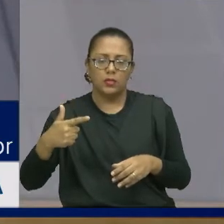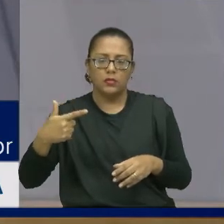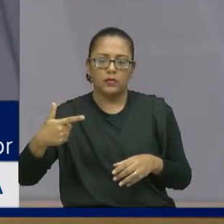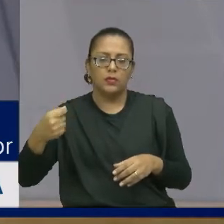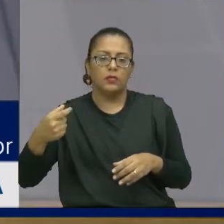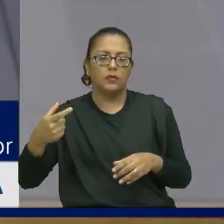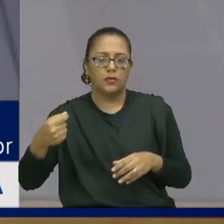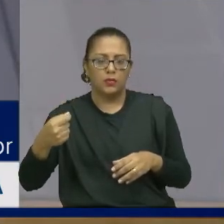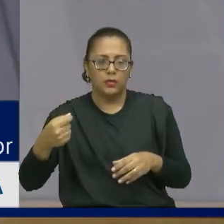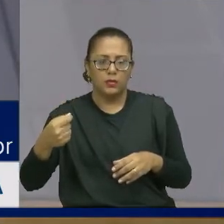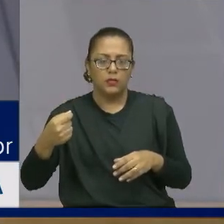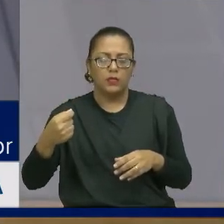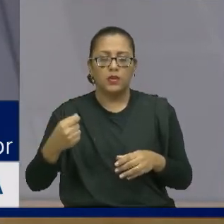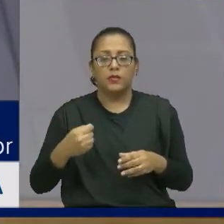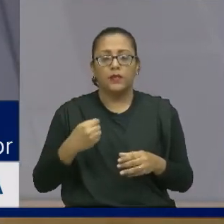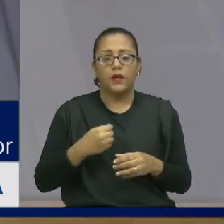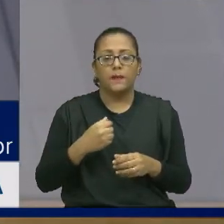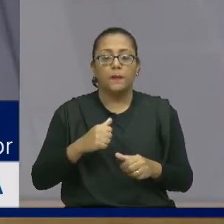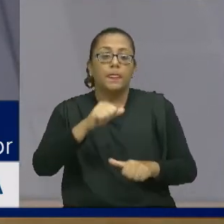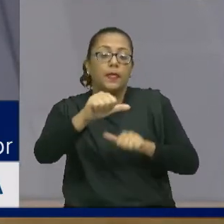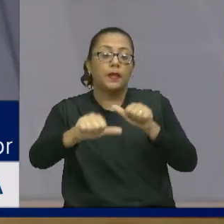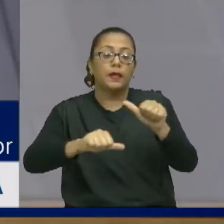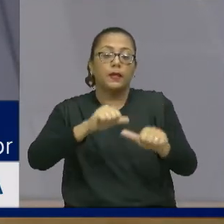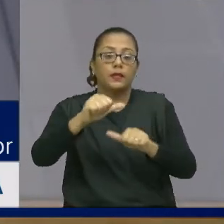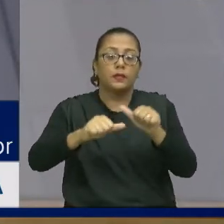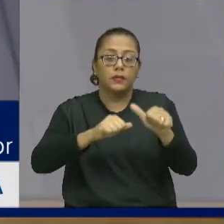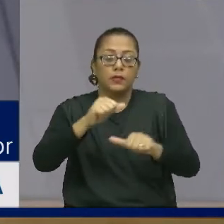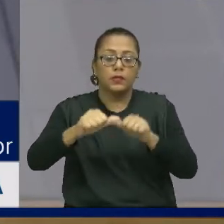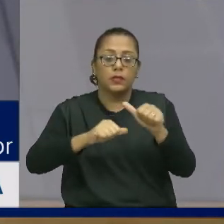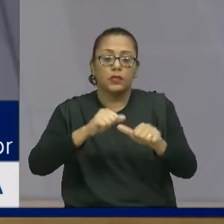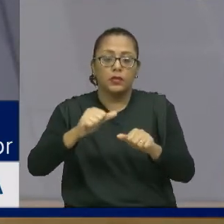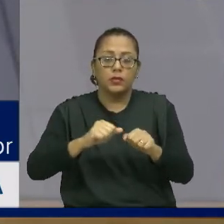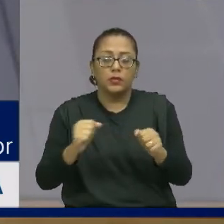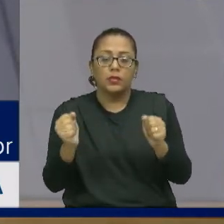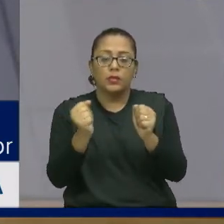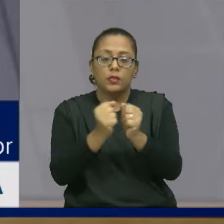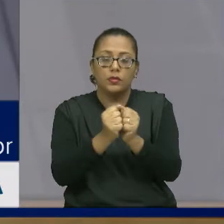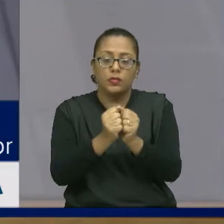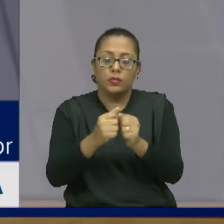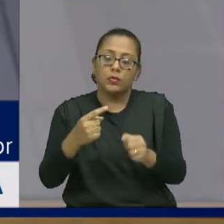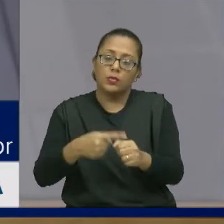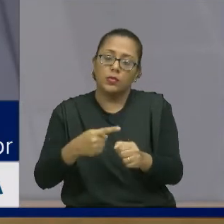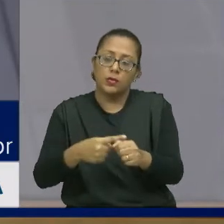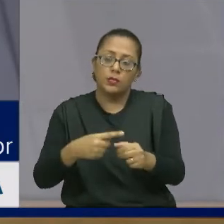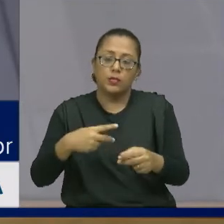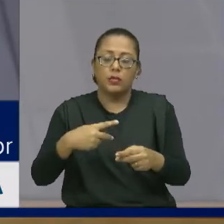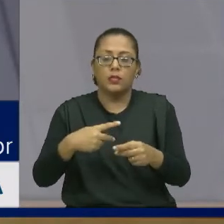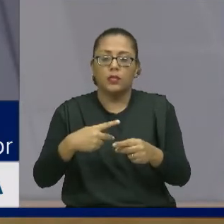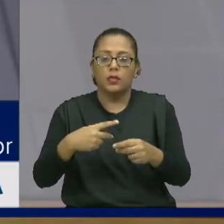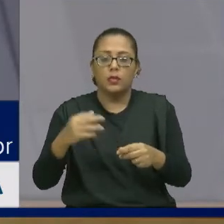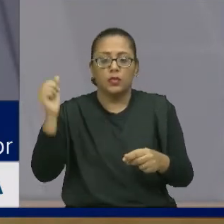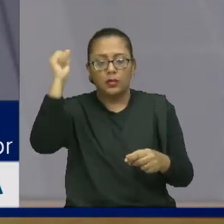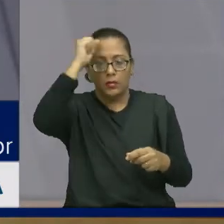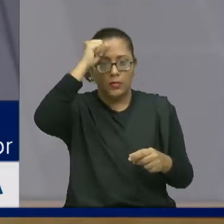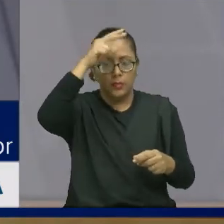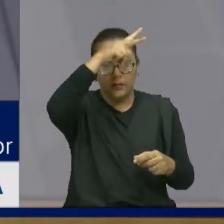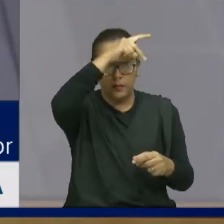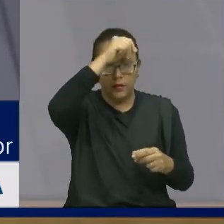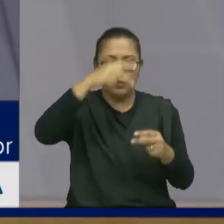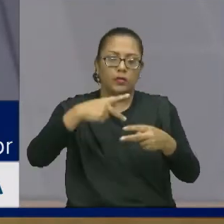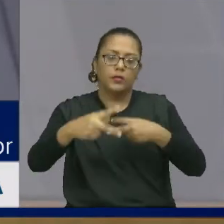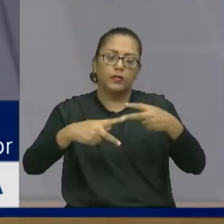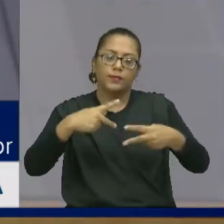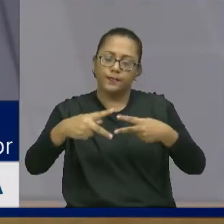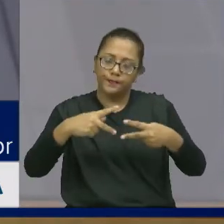7552-2020, que reestrutura a junta municipal da Prefeitura Municipal de São José dos Campos.